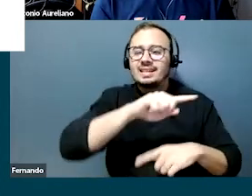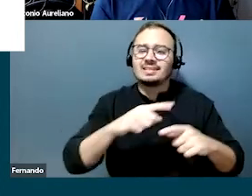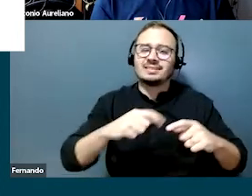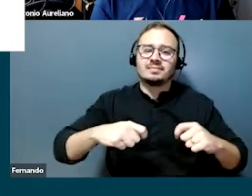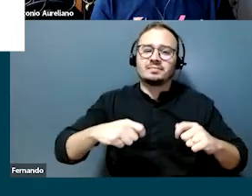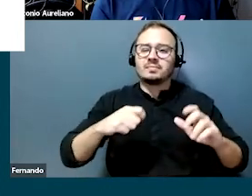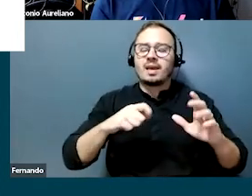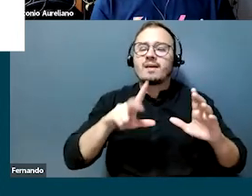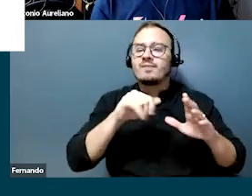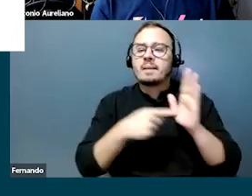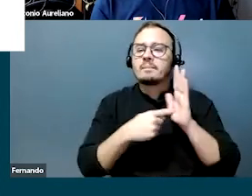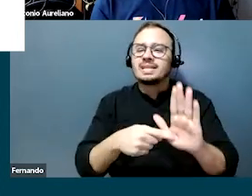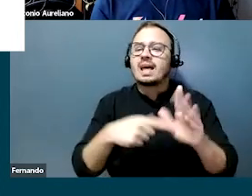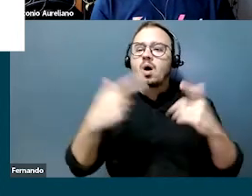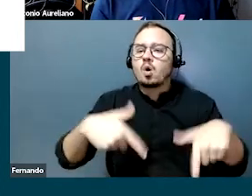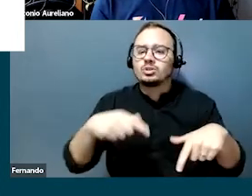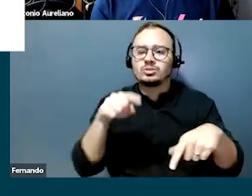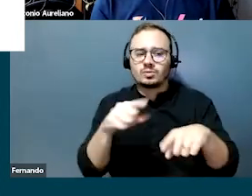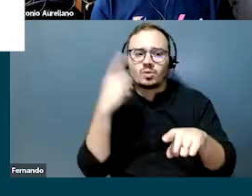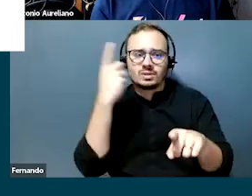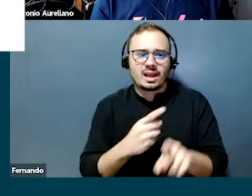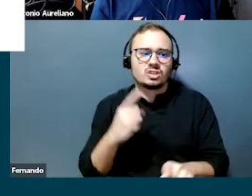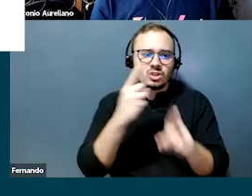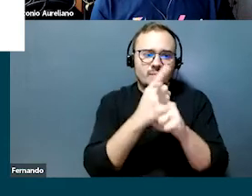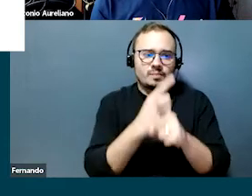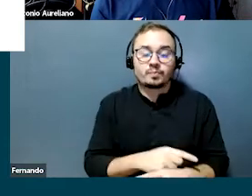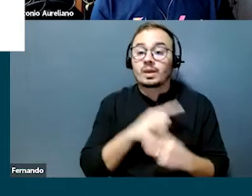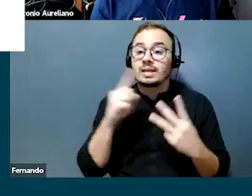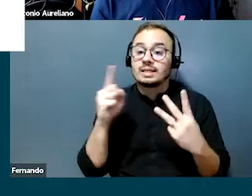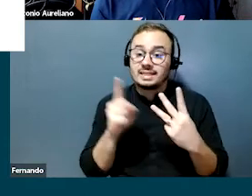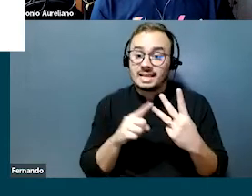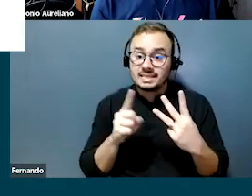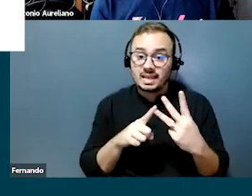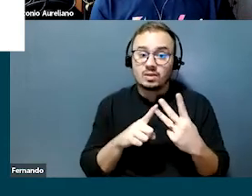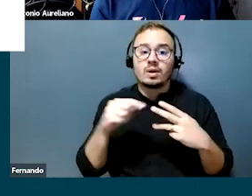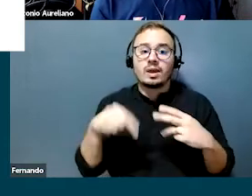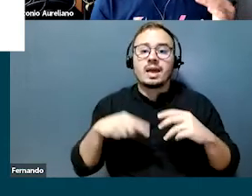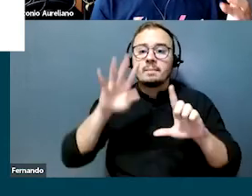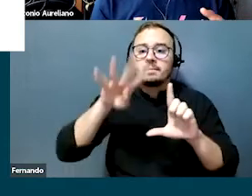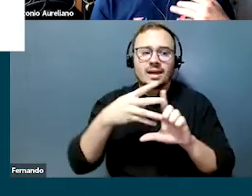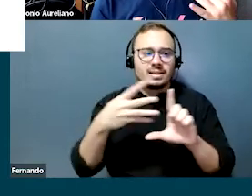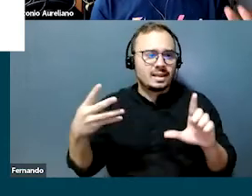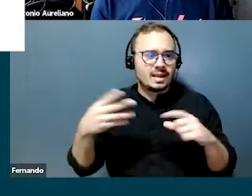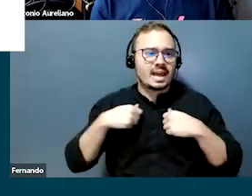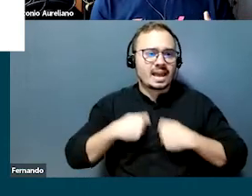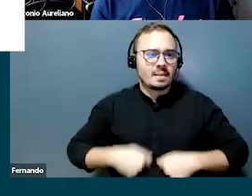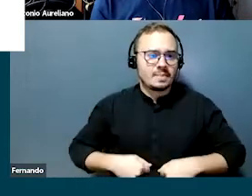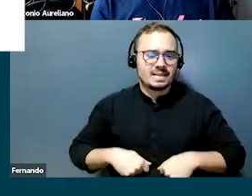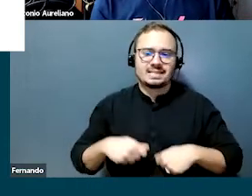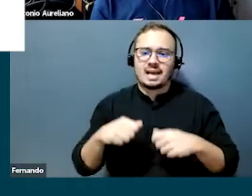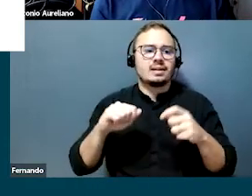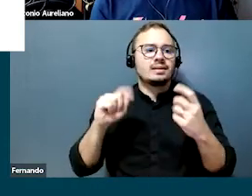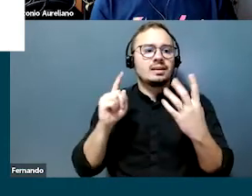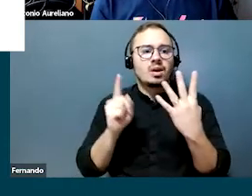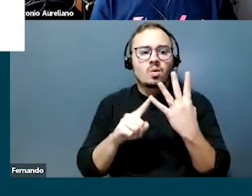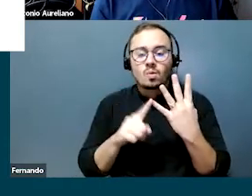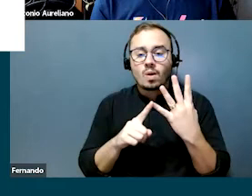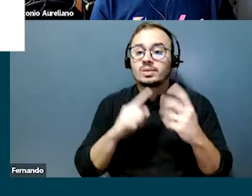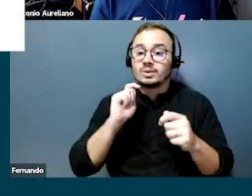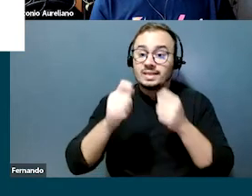onde eles tocam e quando eles tocam. As planilhas de camisas, que eu sei onde as pessoas vão receber, onde elas vivem,